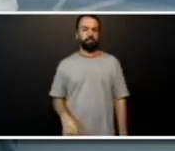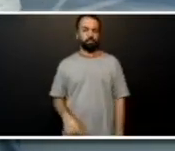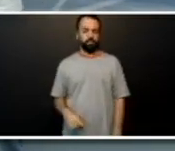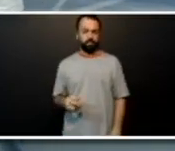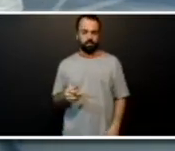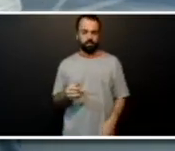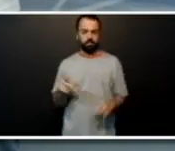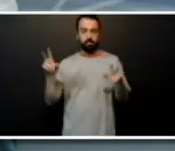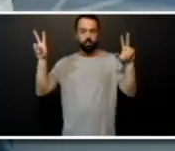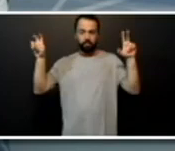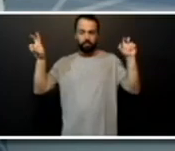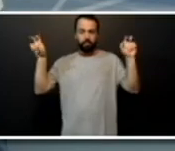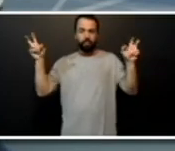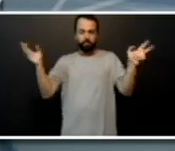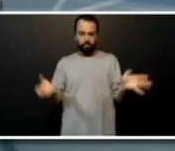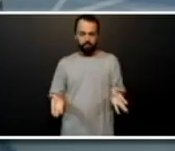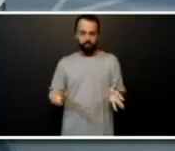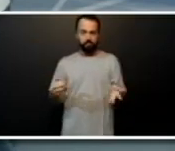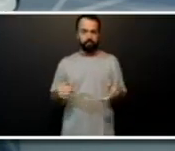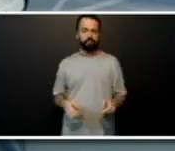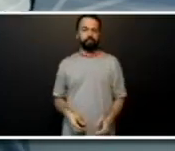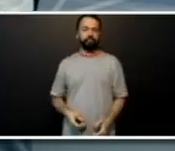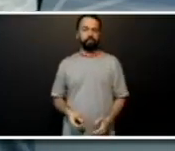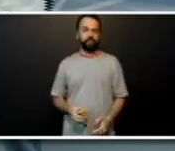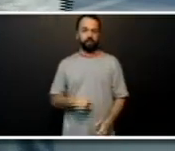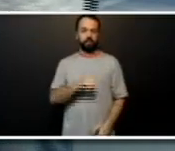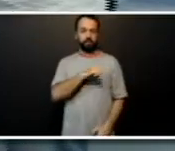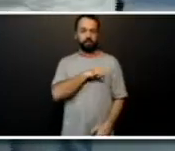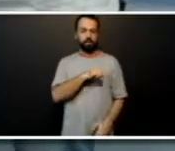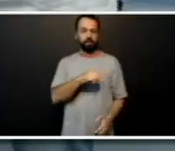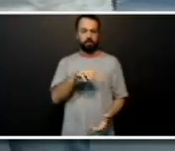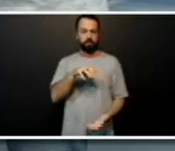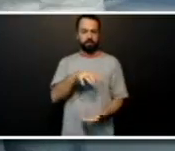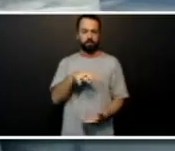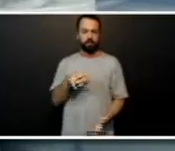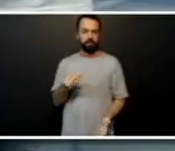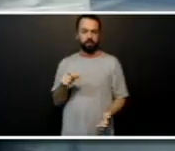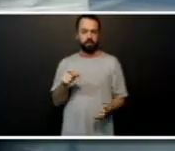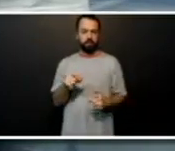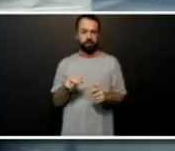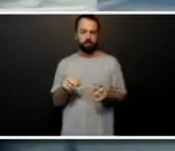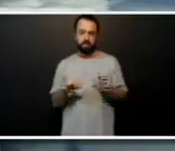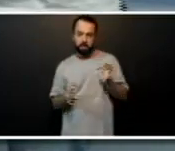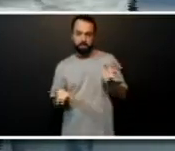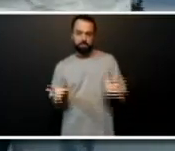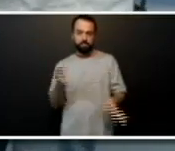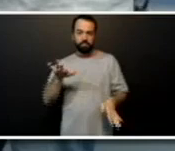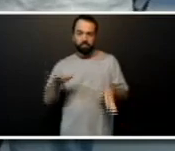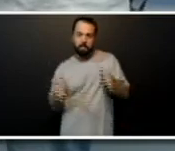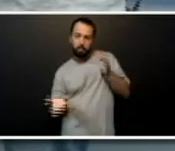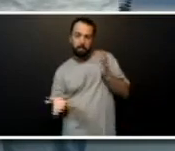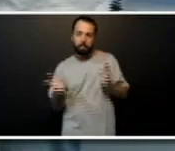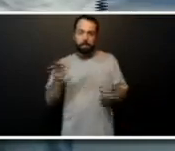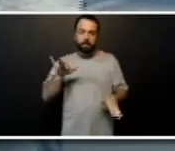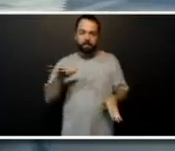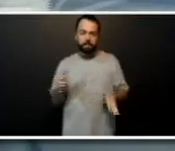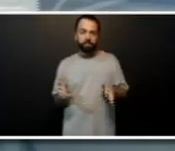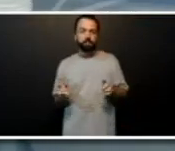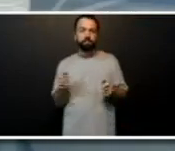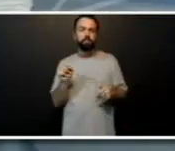Nosso tema de hoje será números inteiros relativos. Por